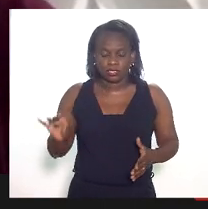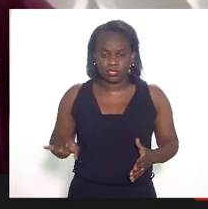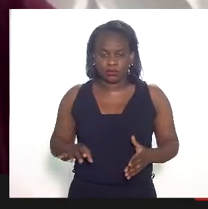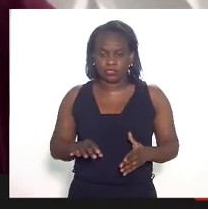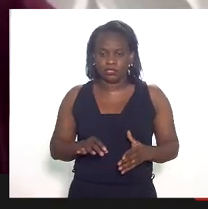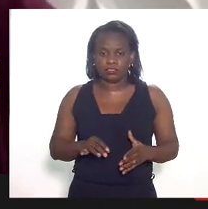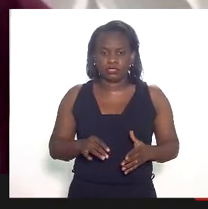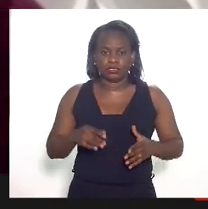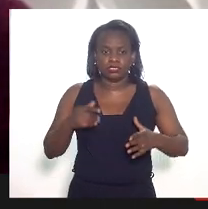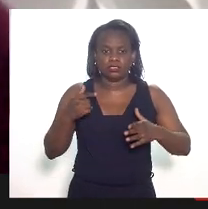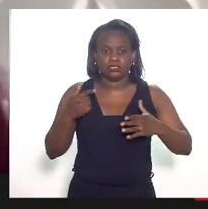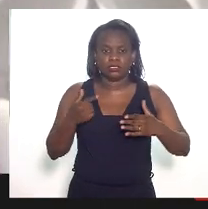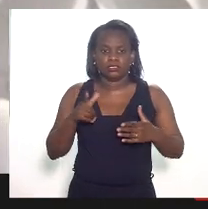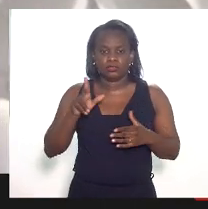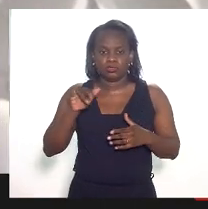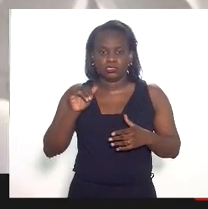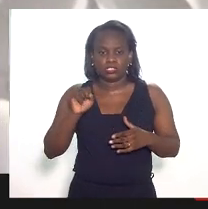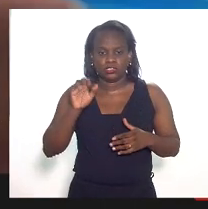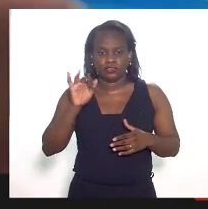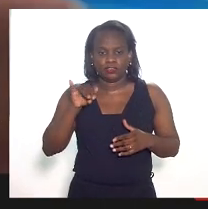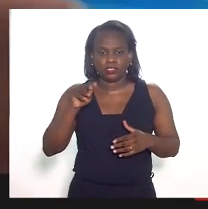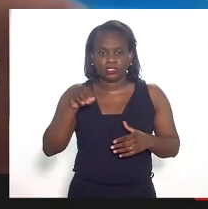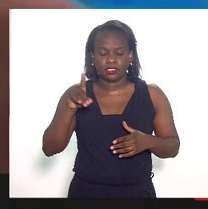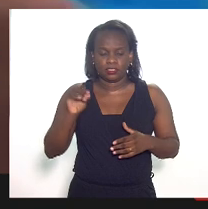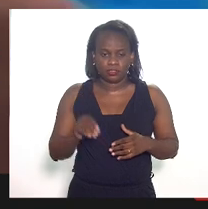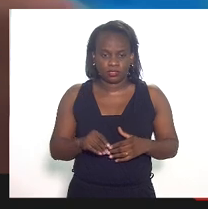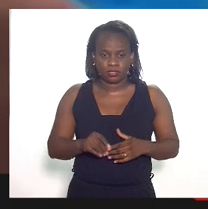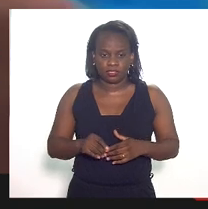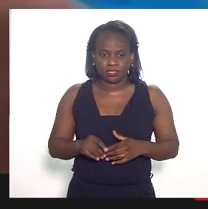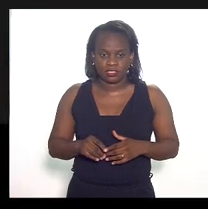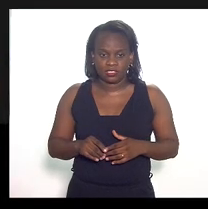de Saúde, Fernando Pigato.